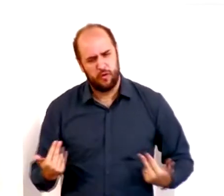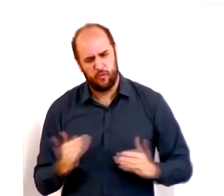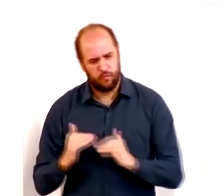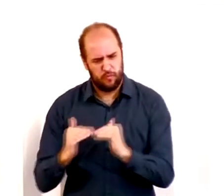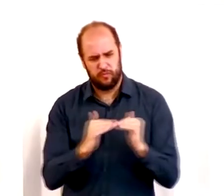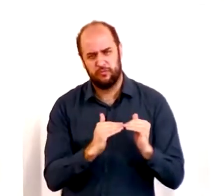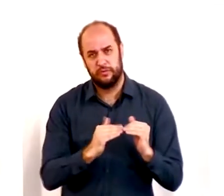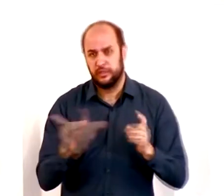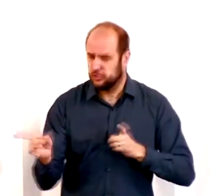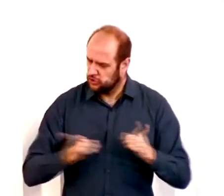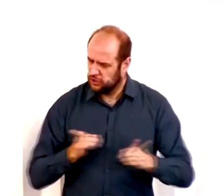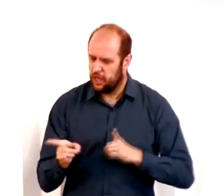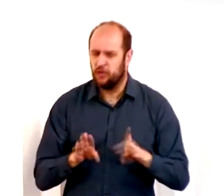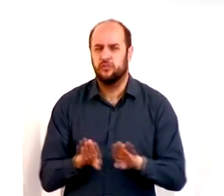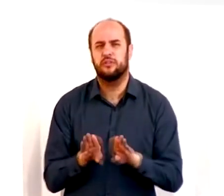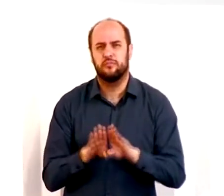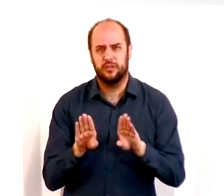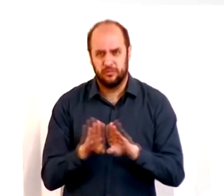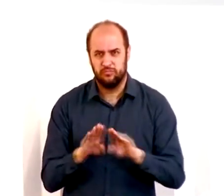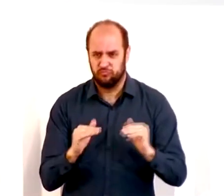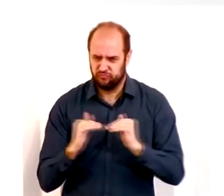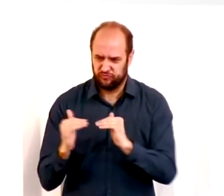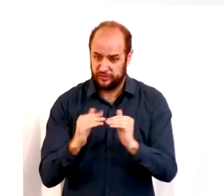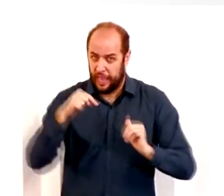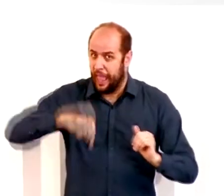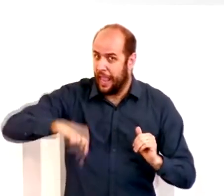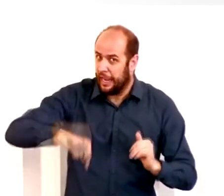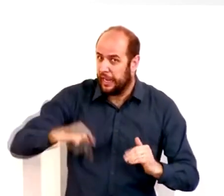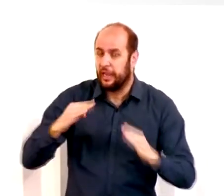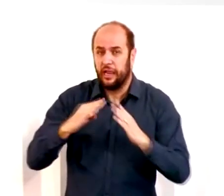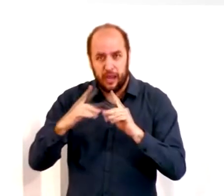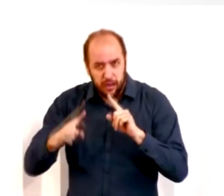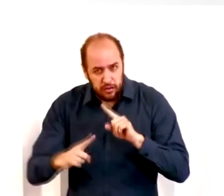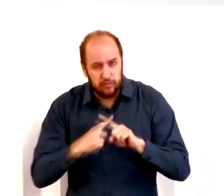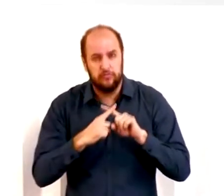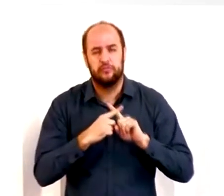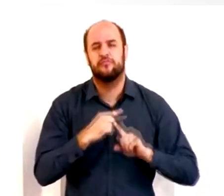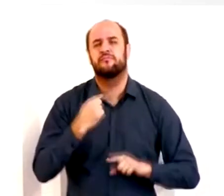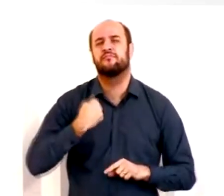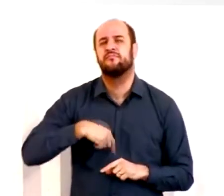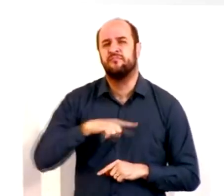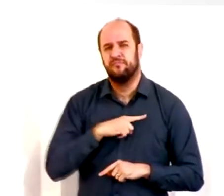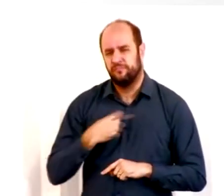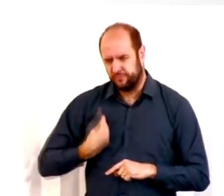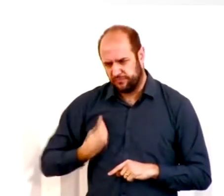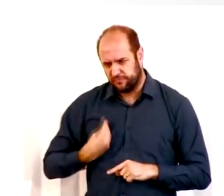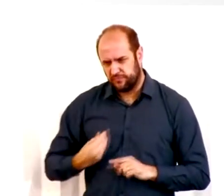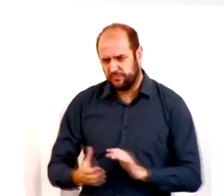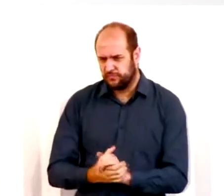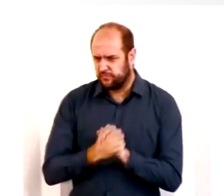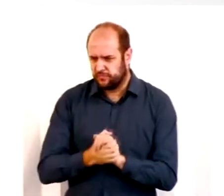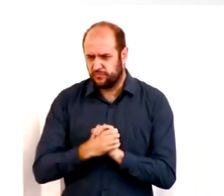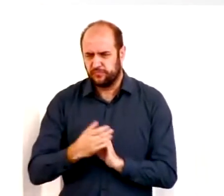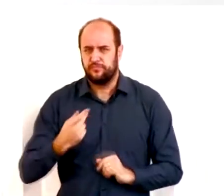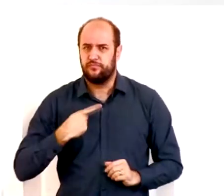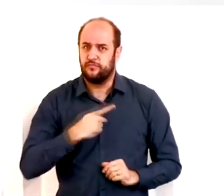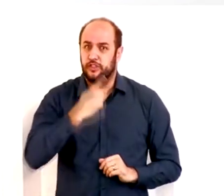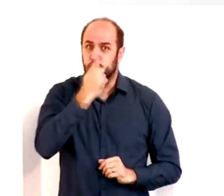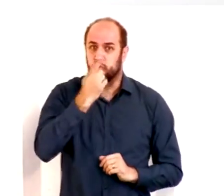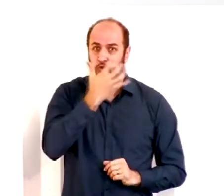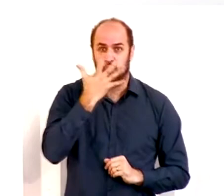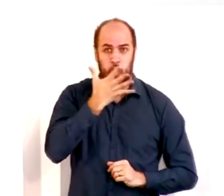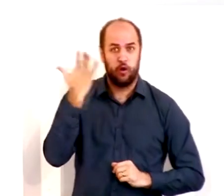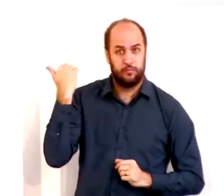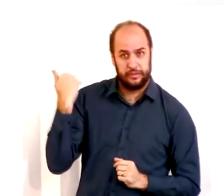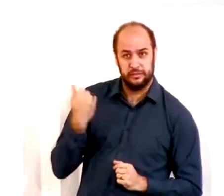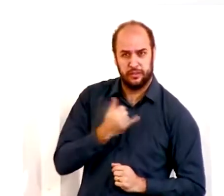linha dos presbíteros. Tanto é que aqui na nossa igreja, numa caminhada segura do reverendo Jorge Canelhas, e eu